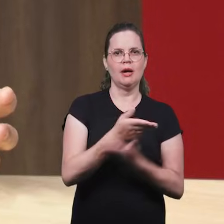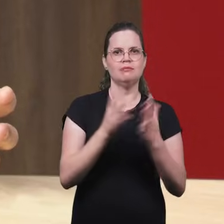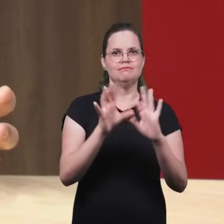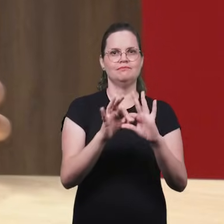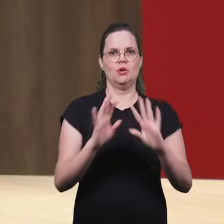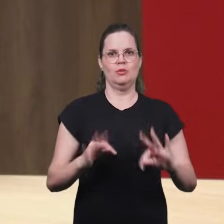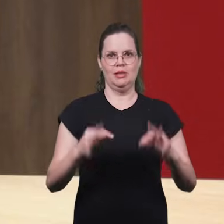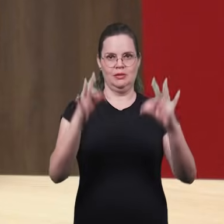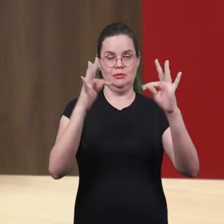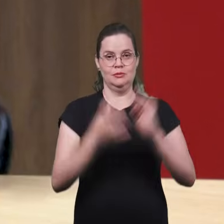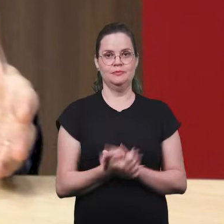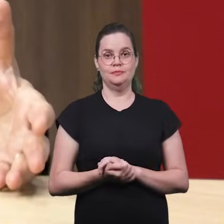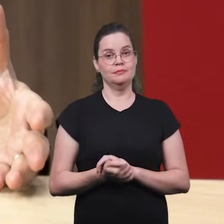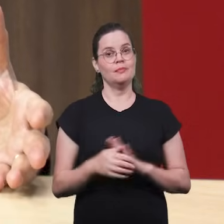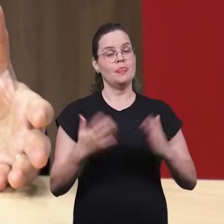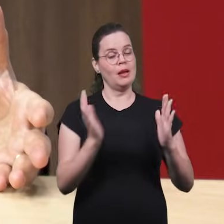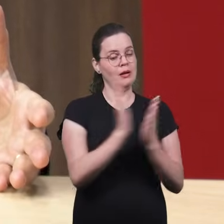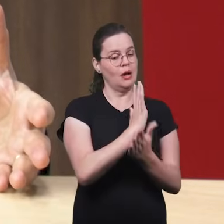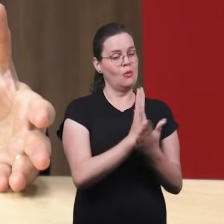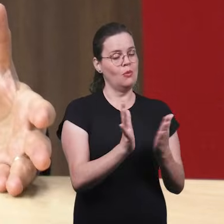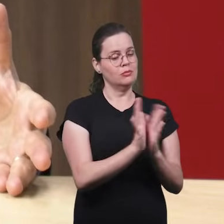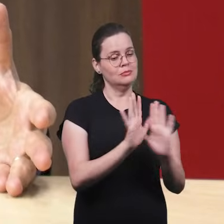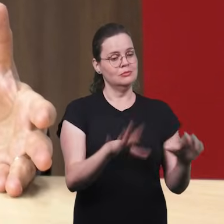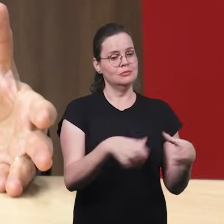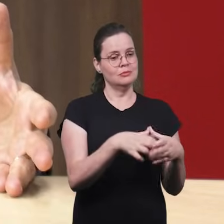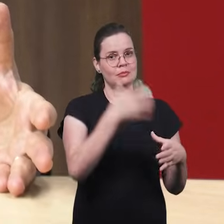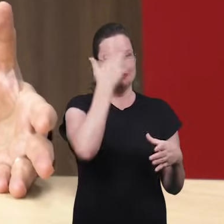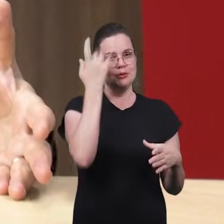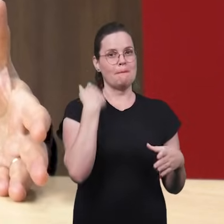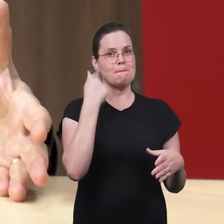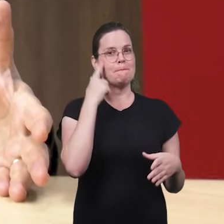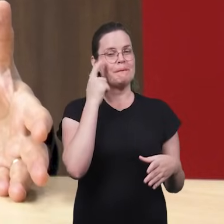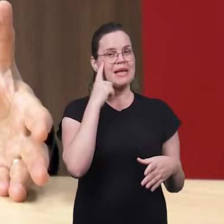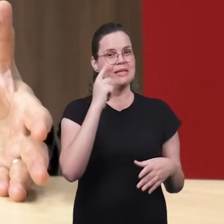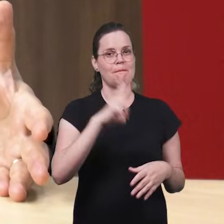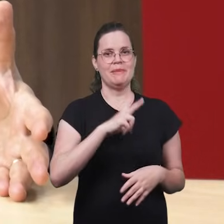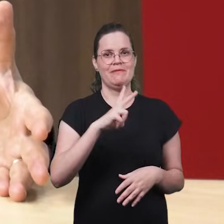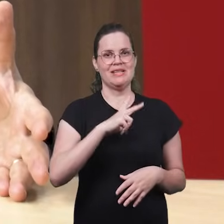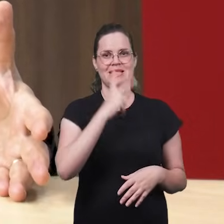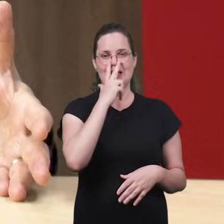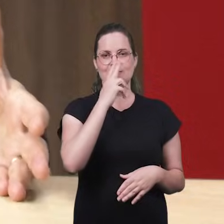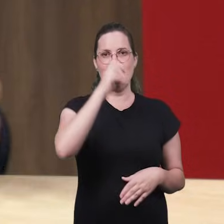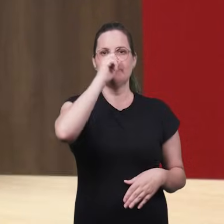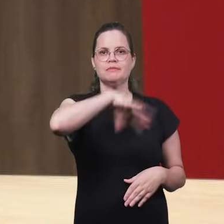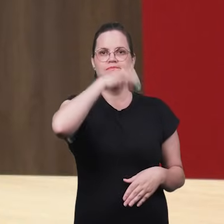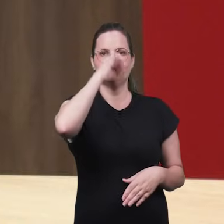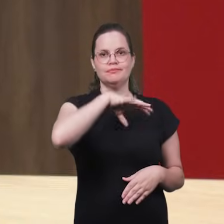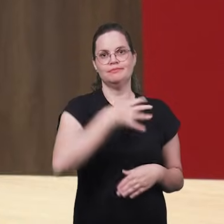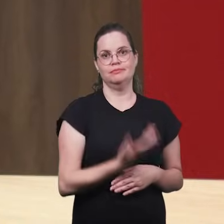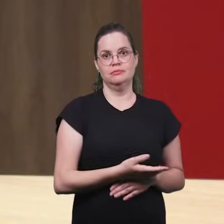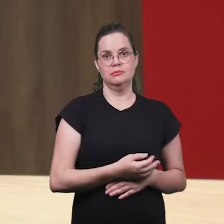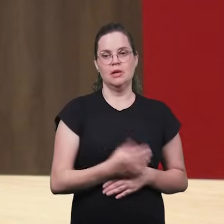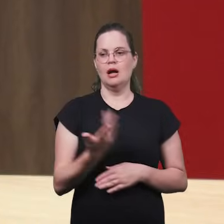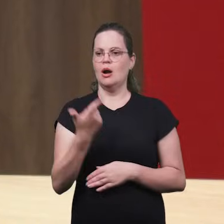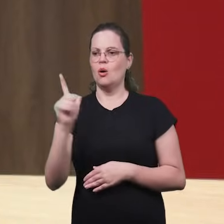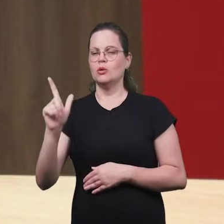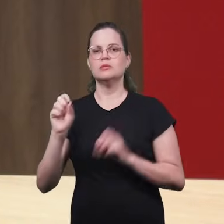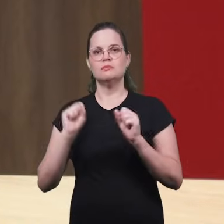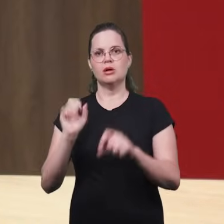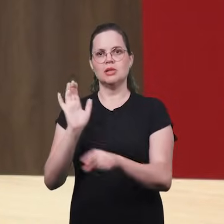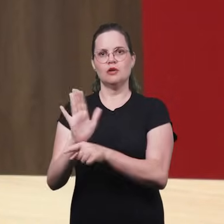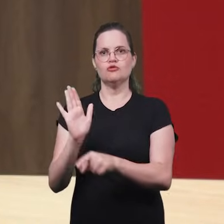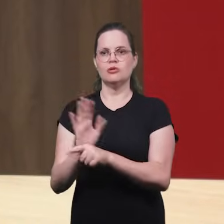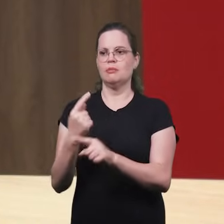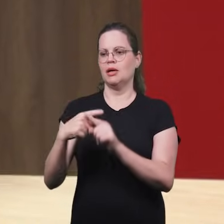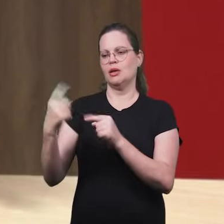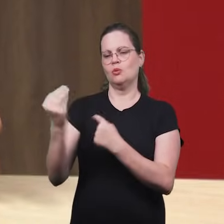inteiro. Para algumas pessoas, isso pode ser uma invasão de privacidade. Para outras, pode ser um